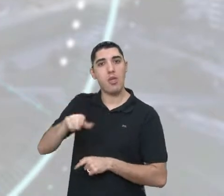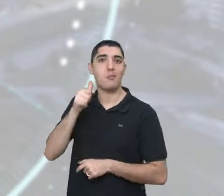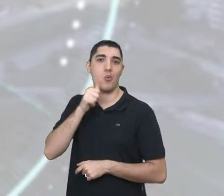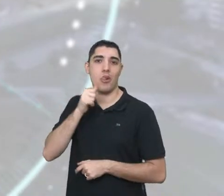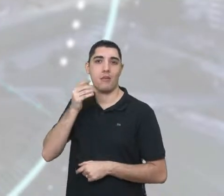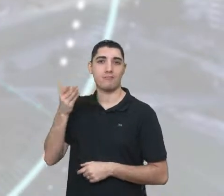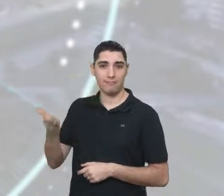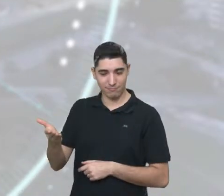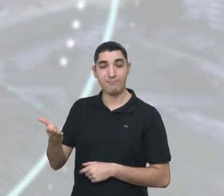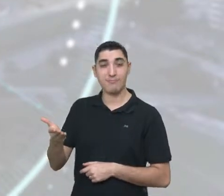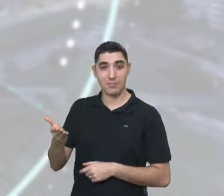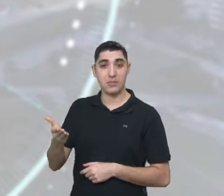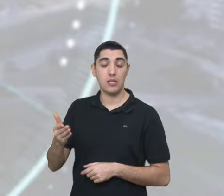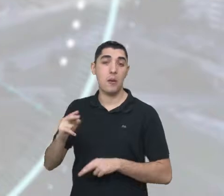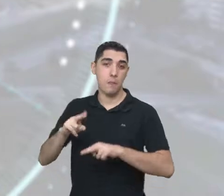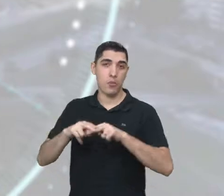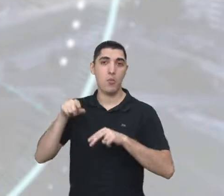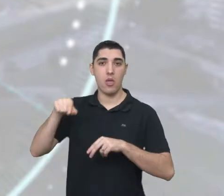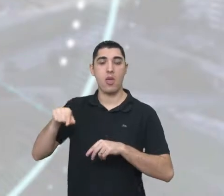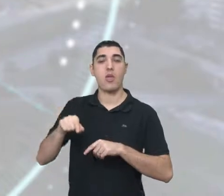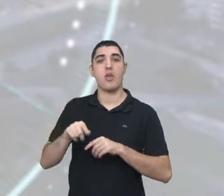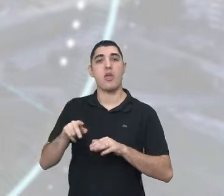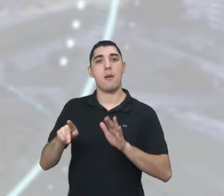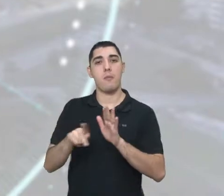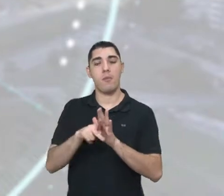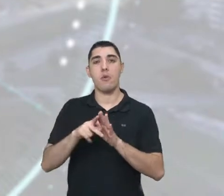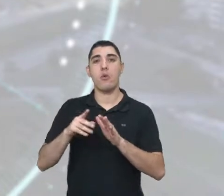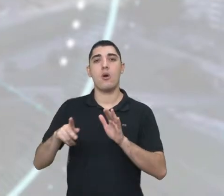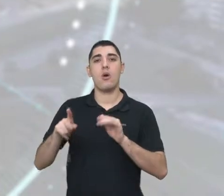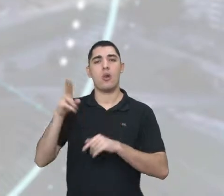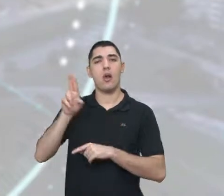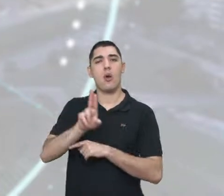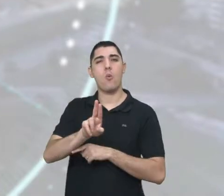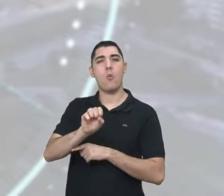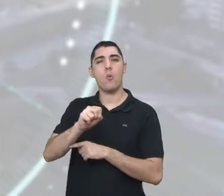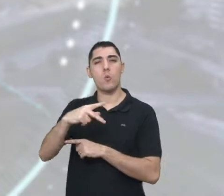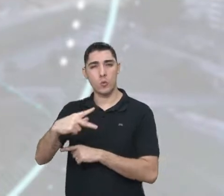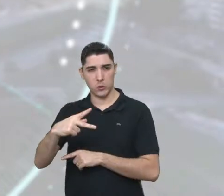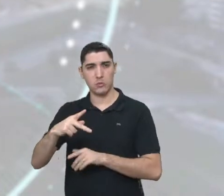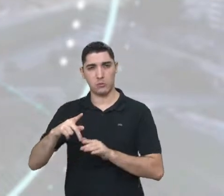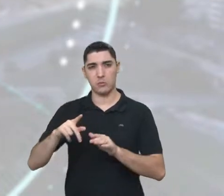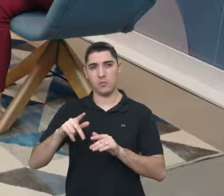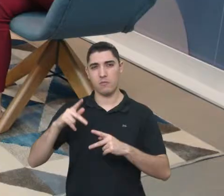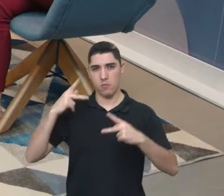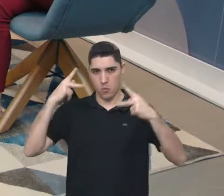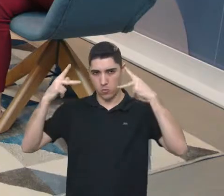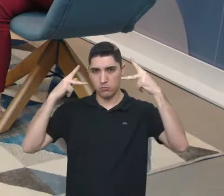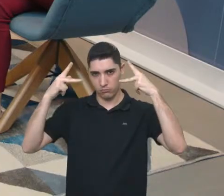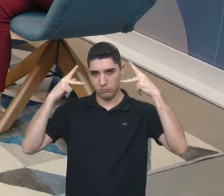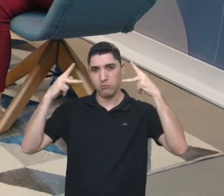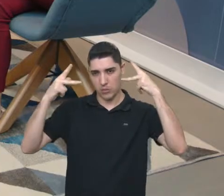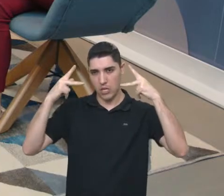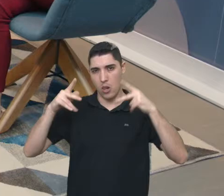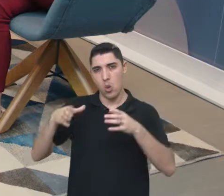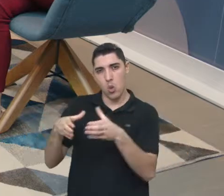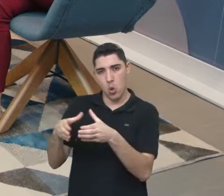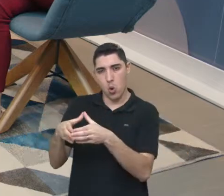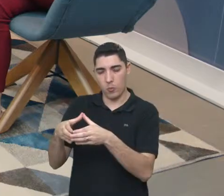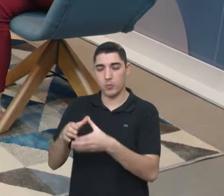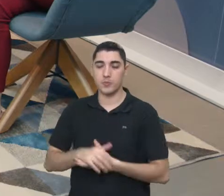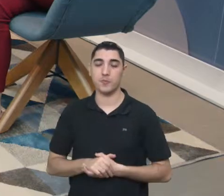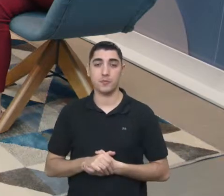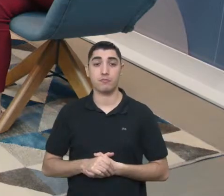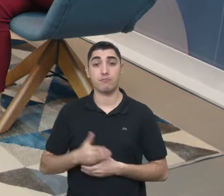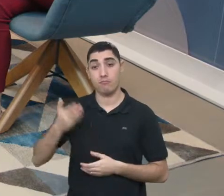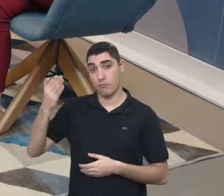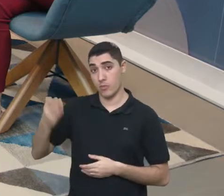90% também, de acordo com o Instituto de Psiquiatria da USP. Queria que vocês comentassem um pouquinho sobre esses